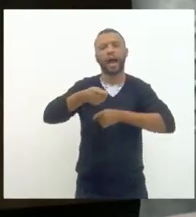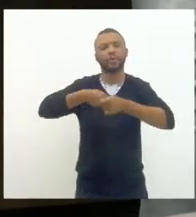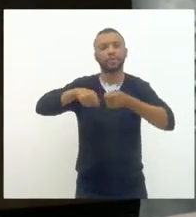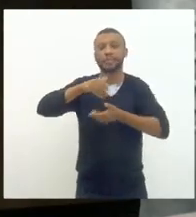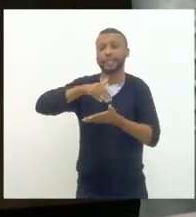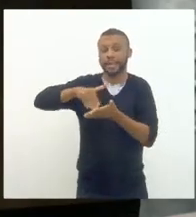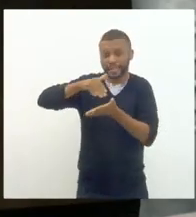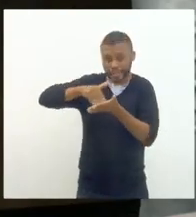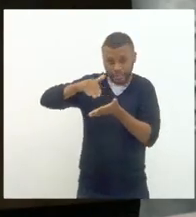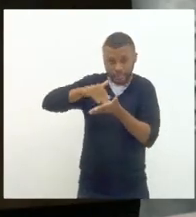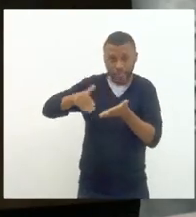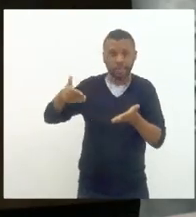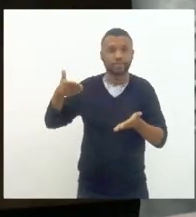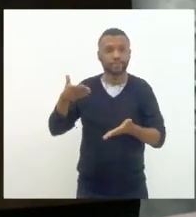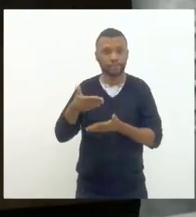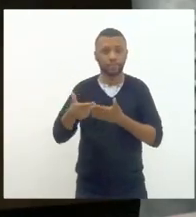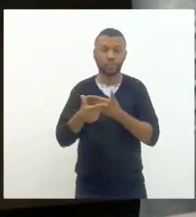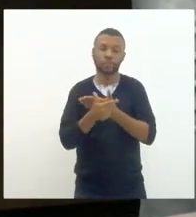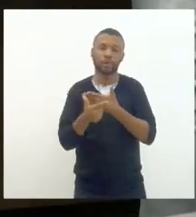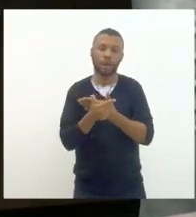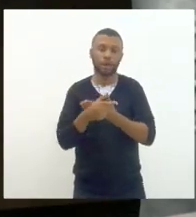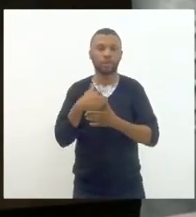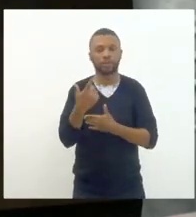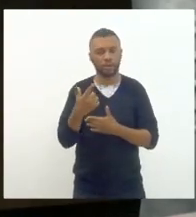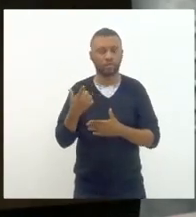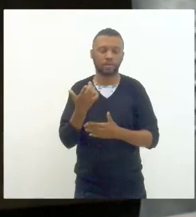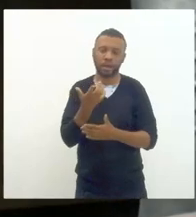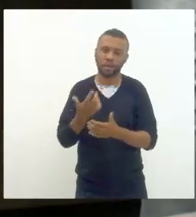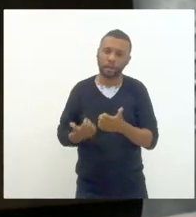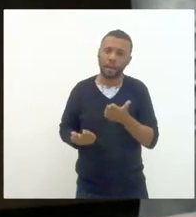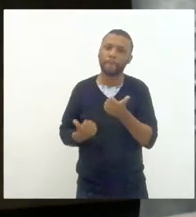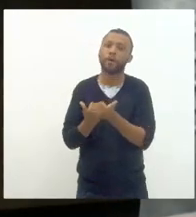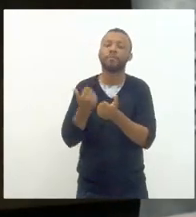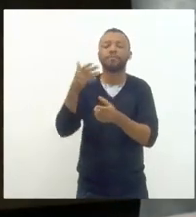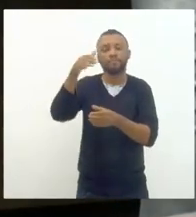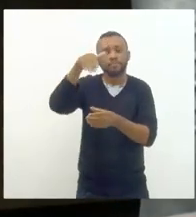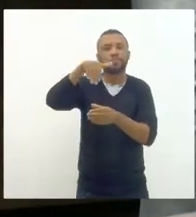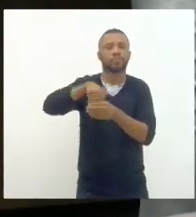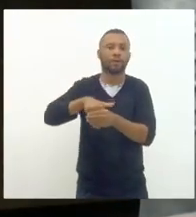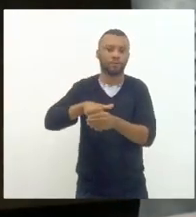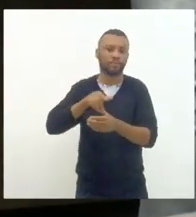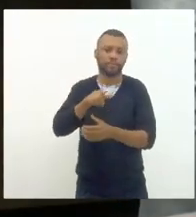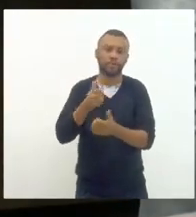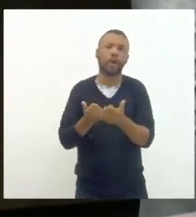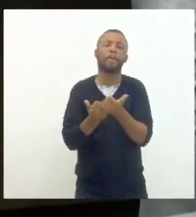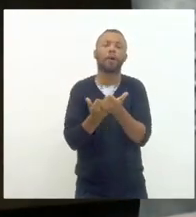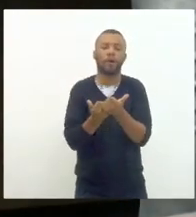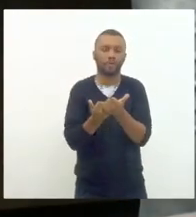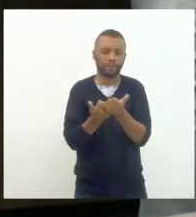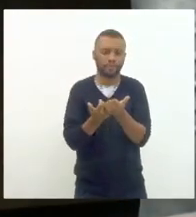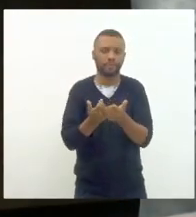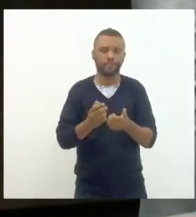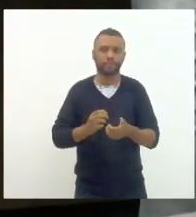Então, sem dúvida nenhuma, estou aqui para dar o meu voto favorável